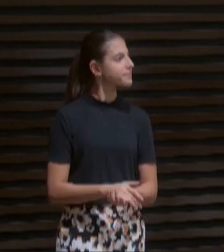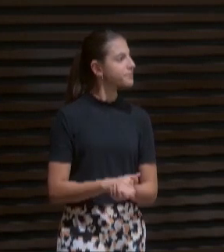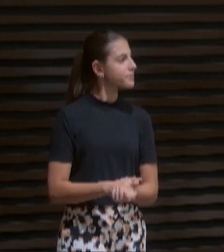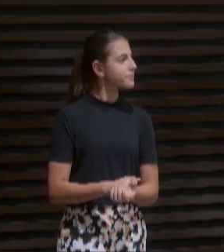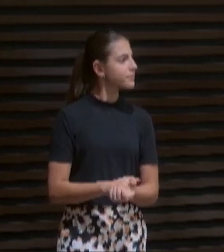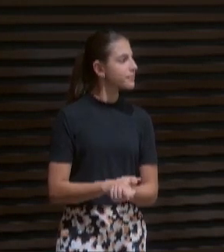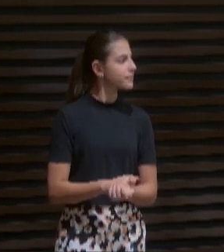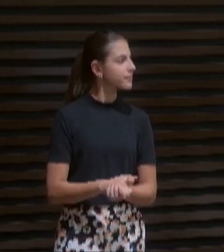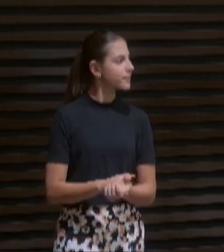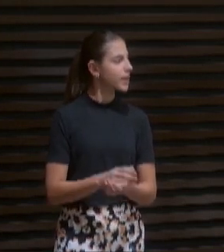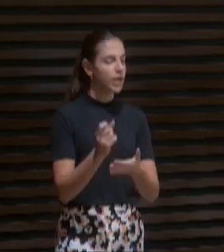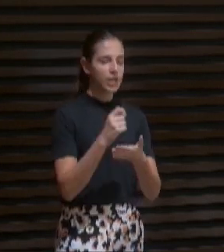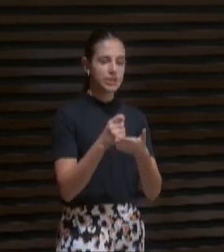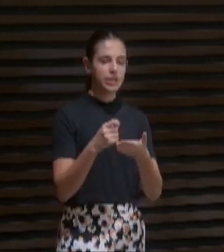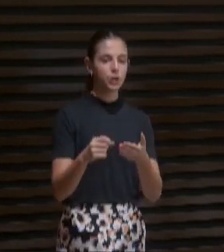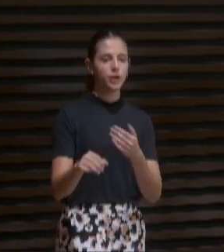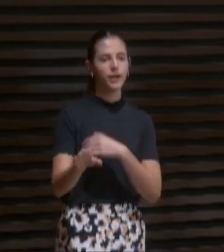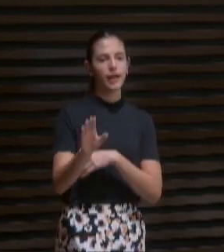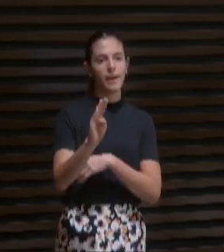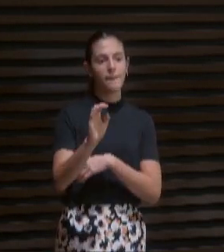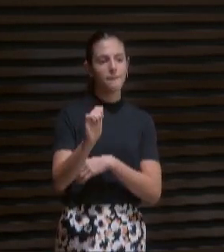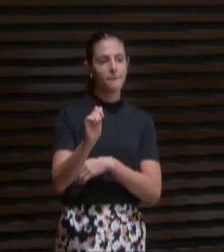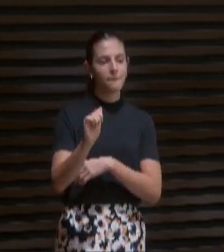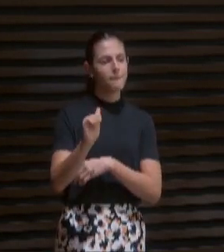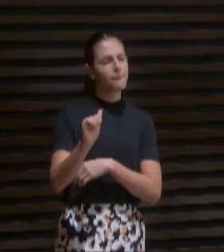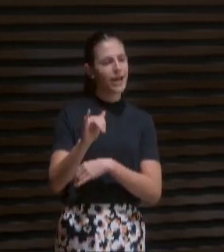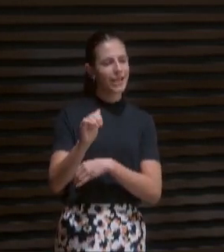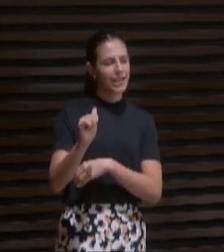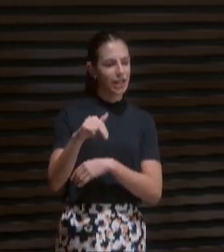aquele escritor baiano famoso,